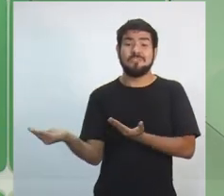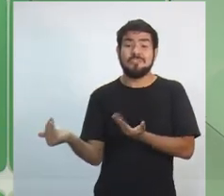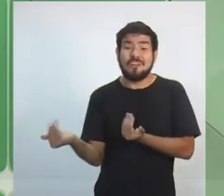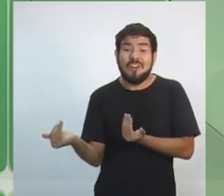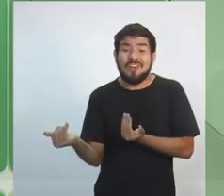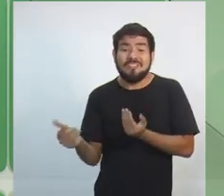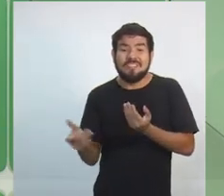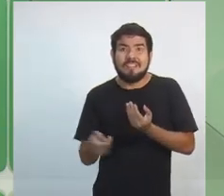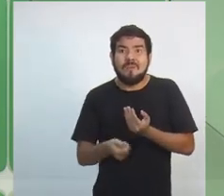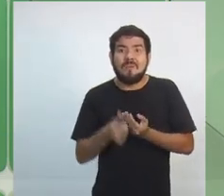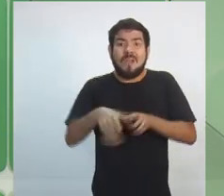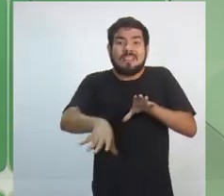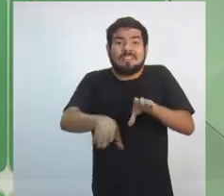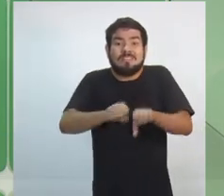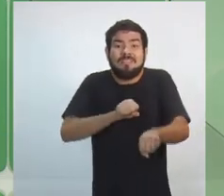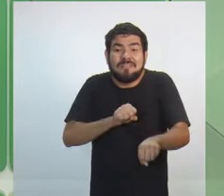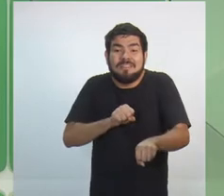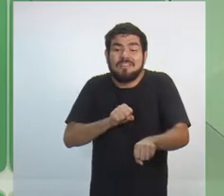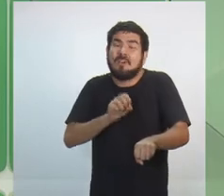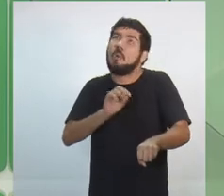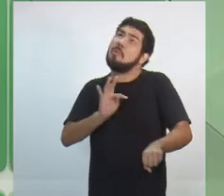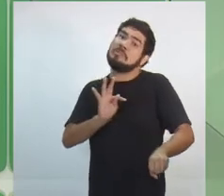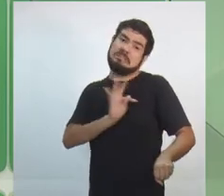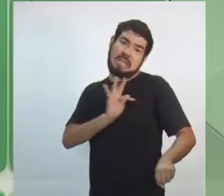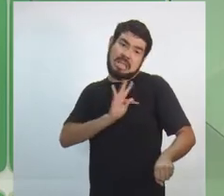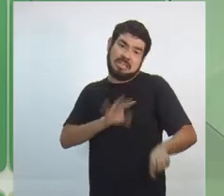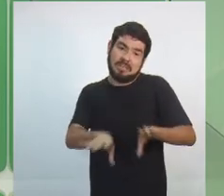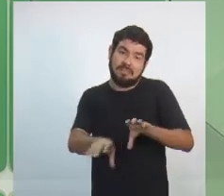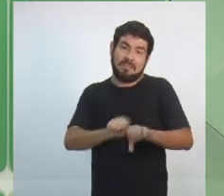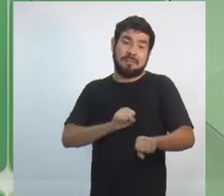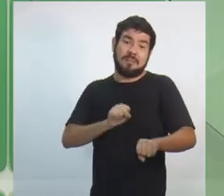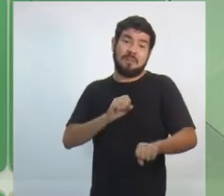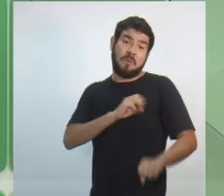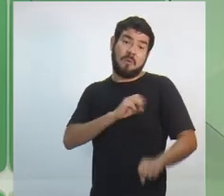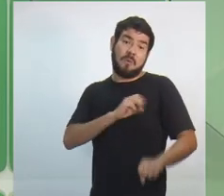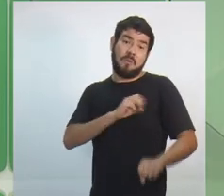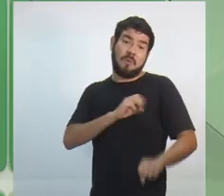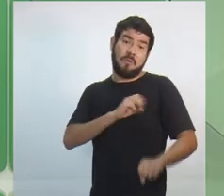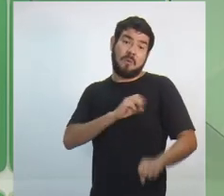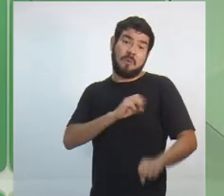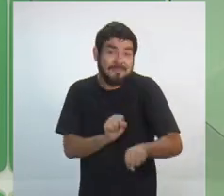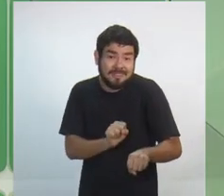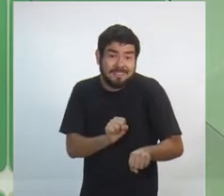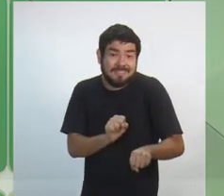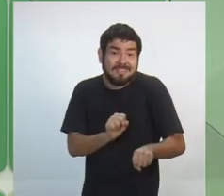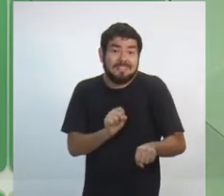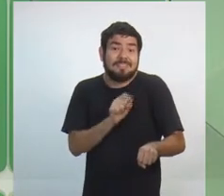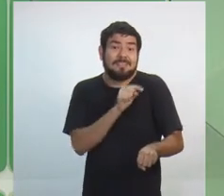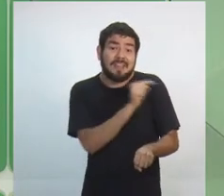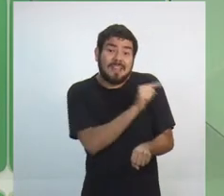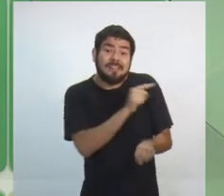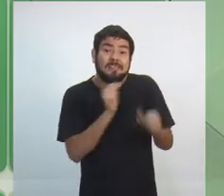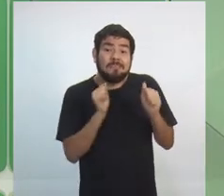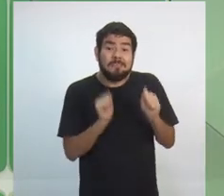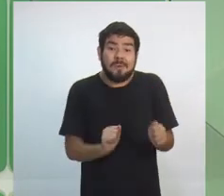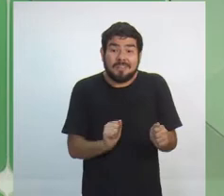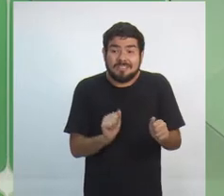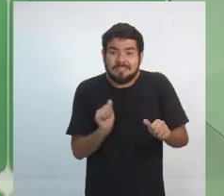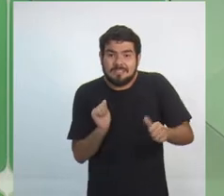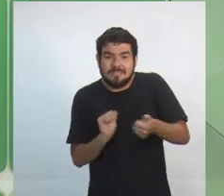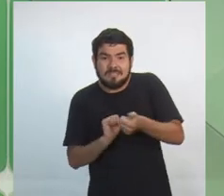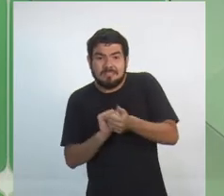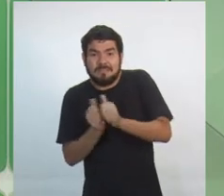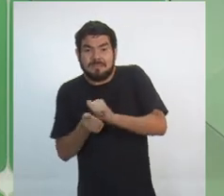universidade, que está terminando uma escola técnica, está terminando o ensino médio, para que ele possa se adaptar,